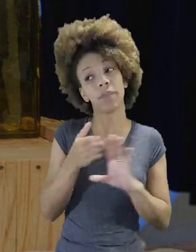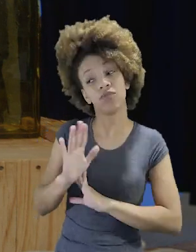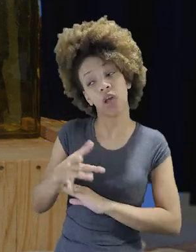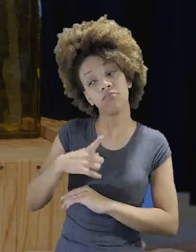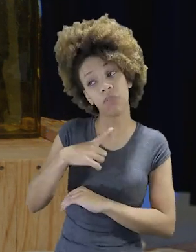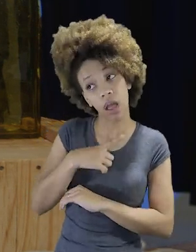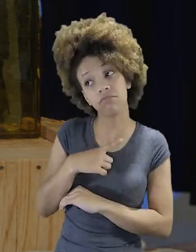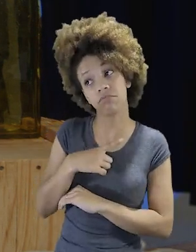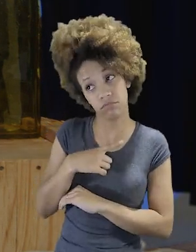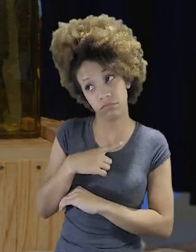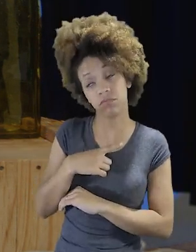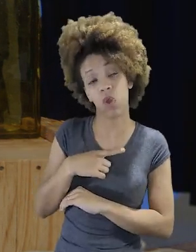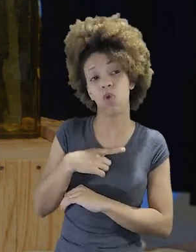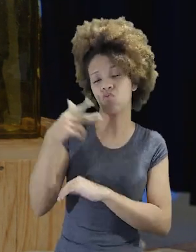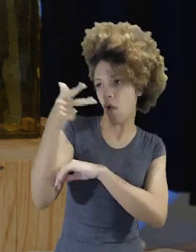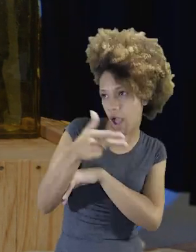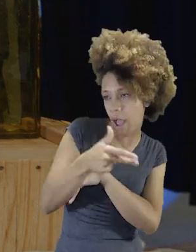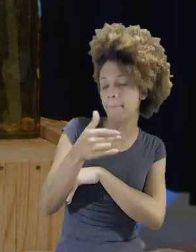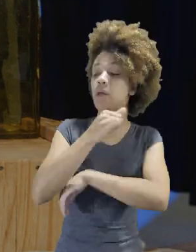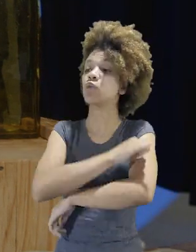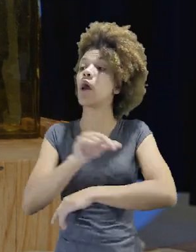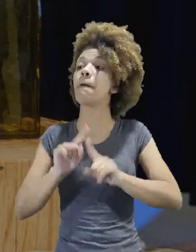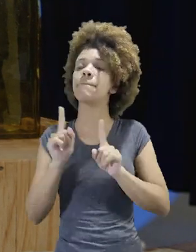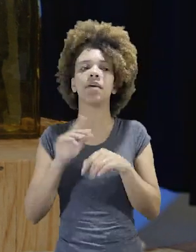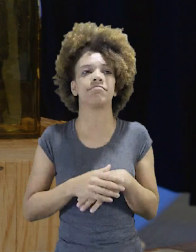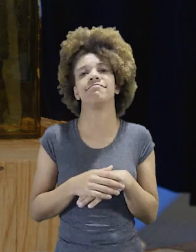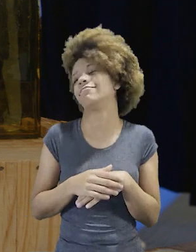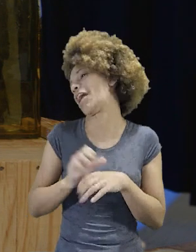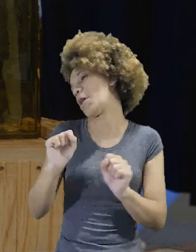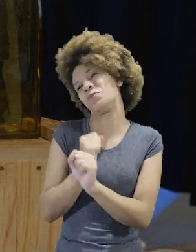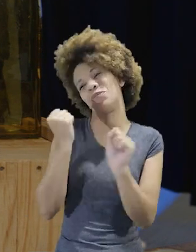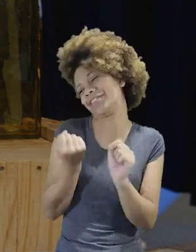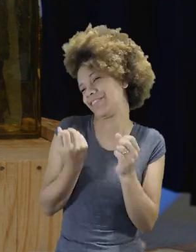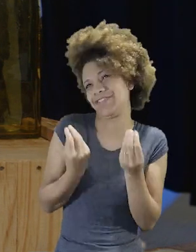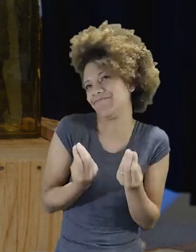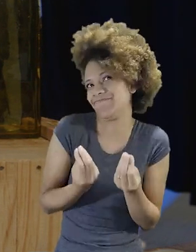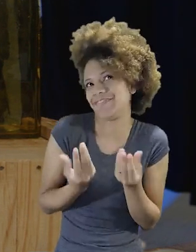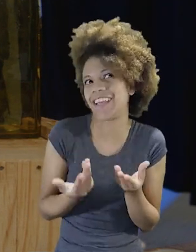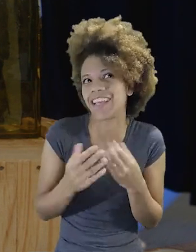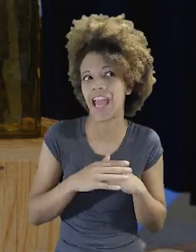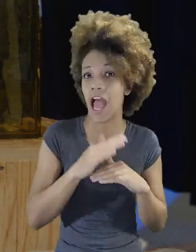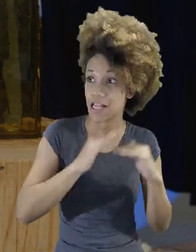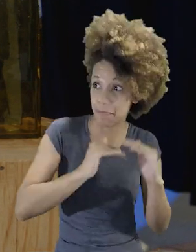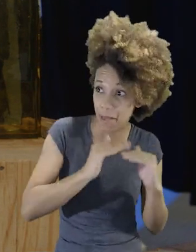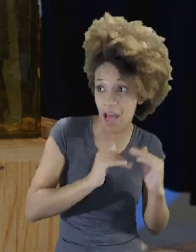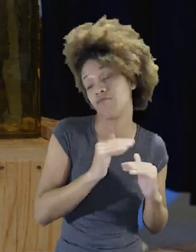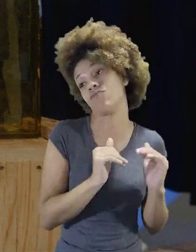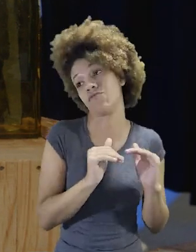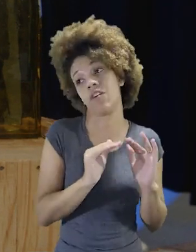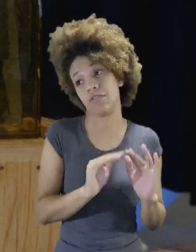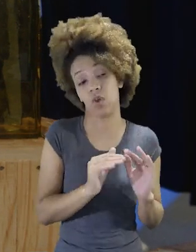que já existe já já existe rap no Rio de Janeiro mas é inegável que o os atos